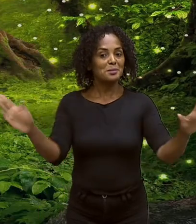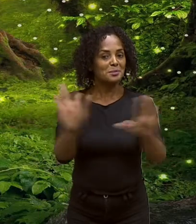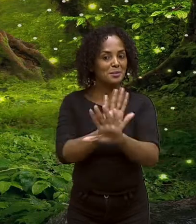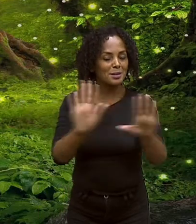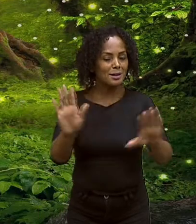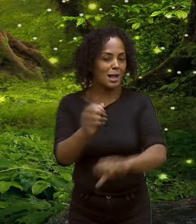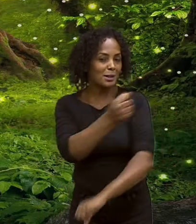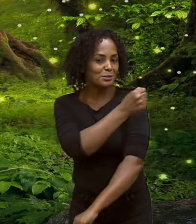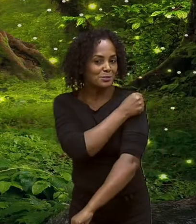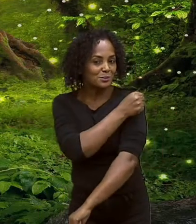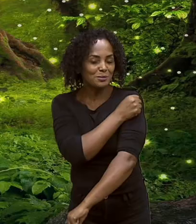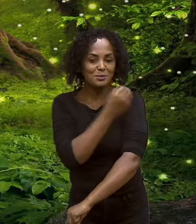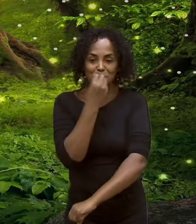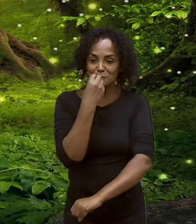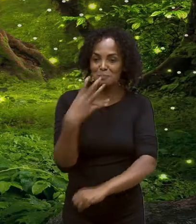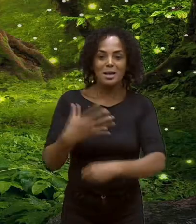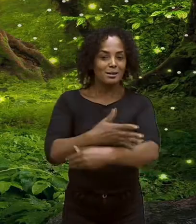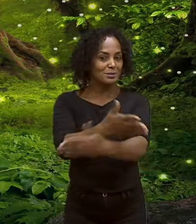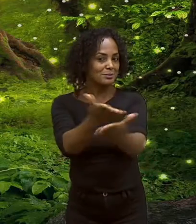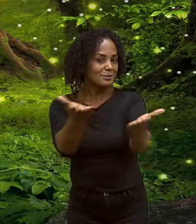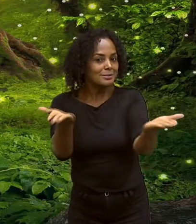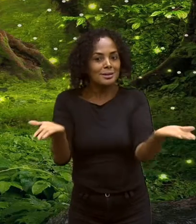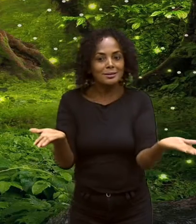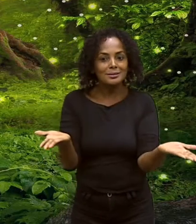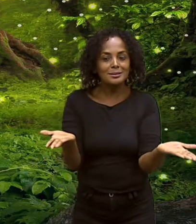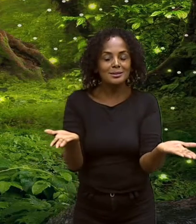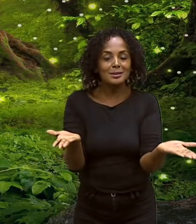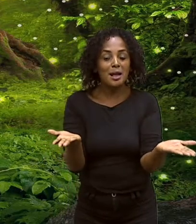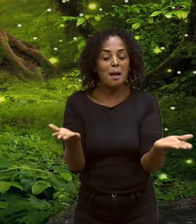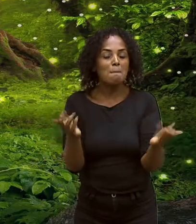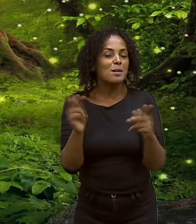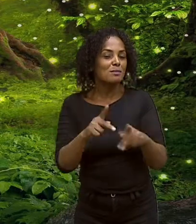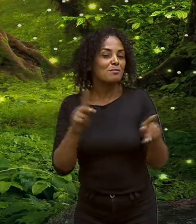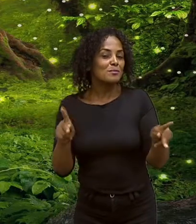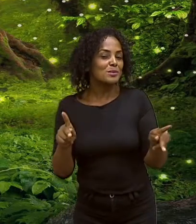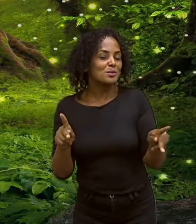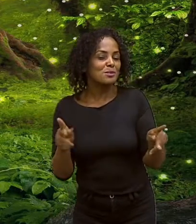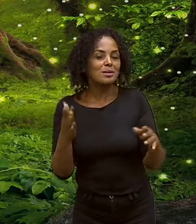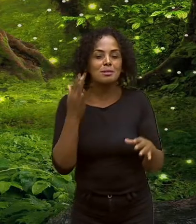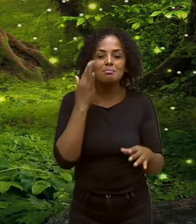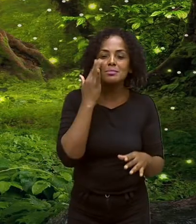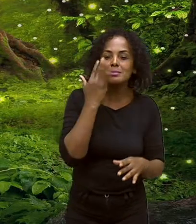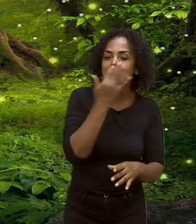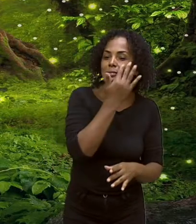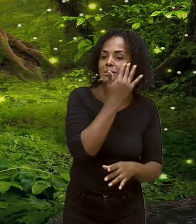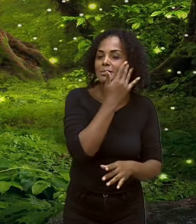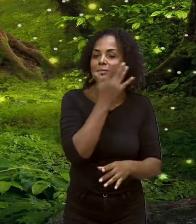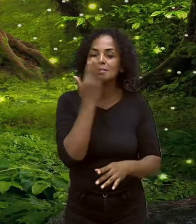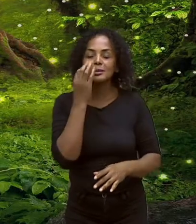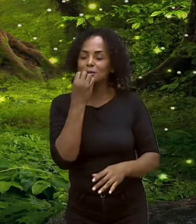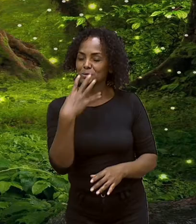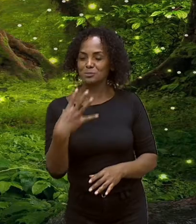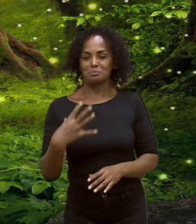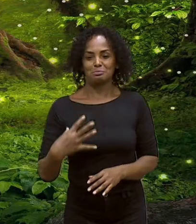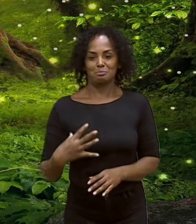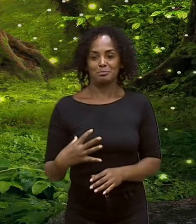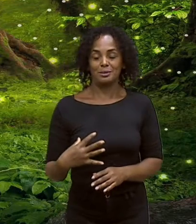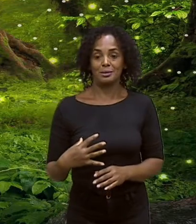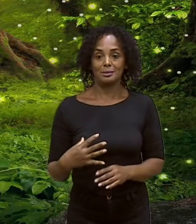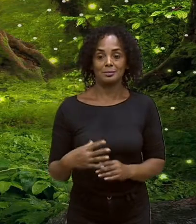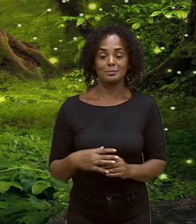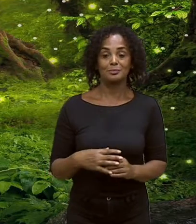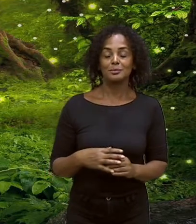Olá, estudantes! Tudo bem com vocês? Com a professora Linda está tudo bem, graças a Deus. E